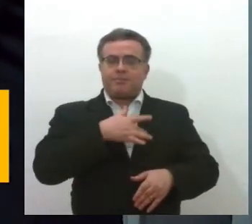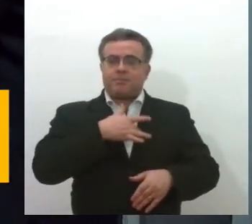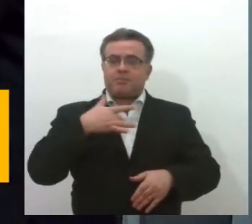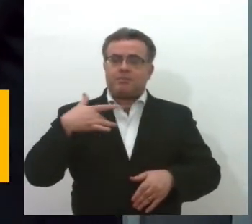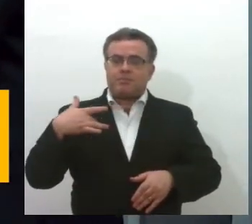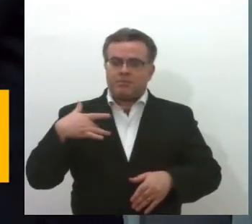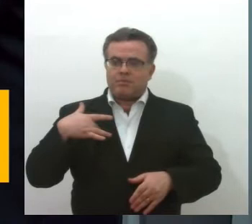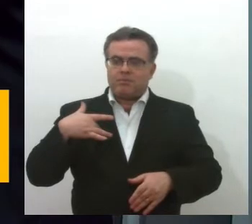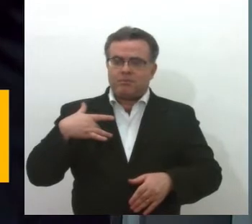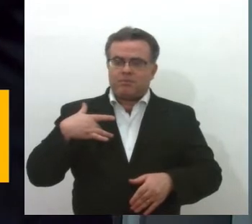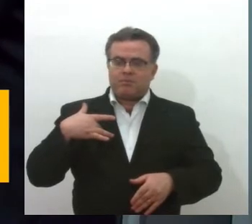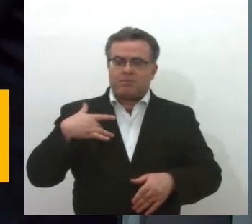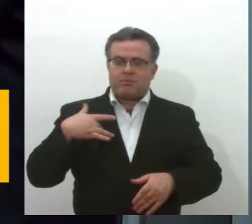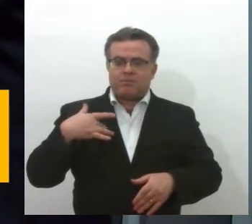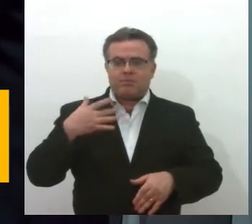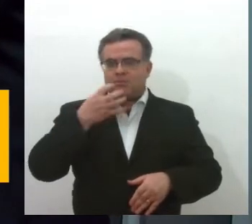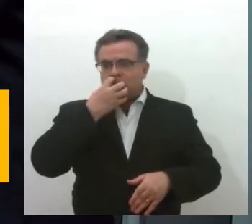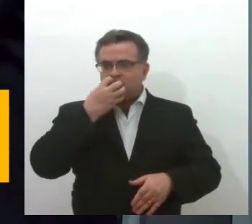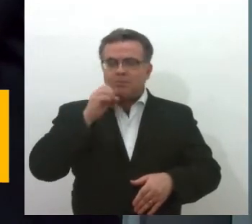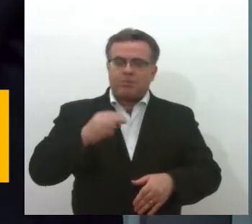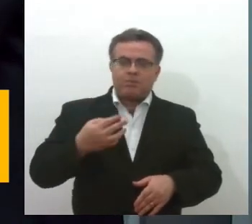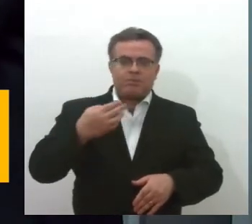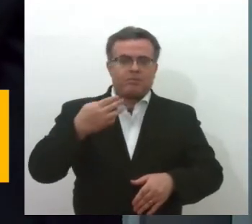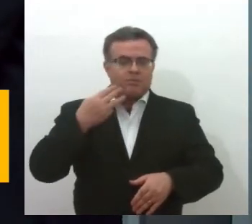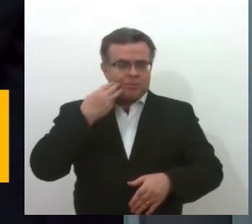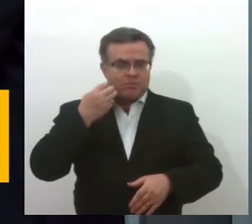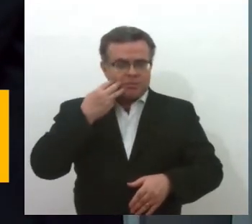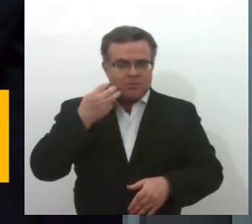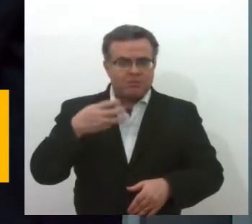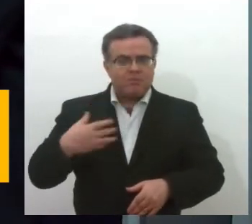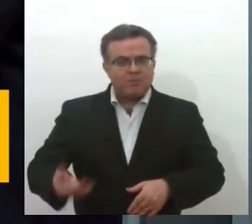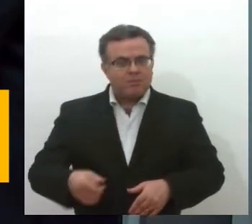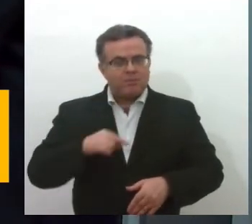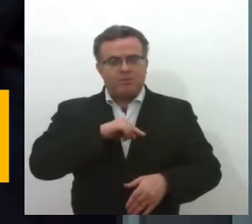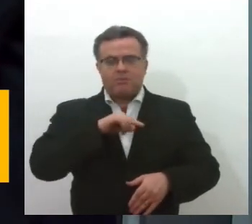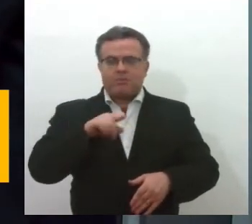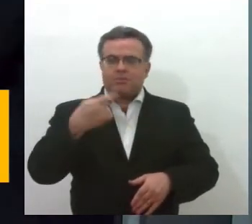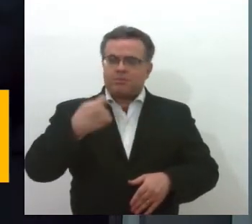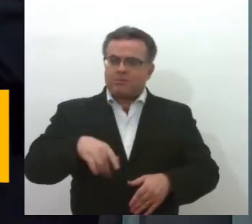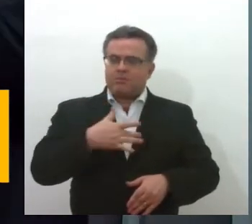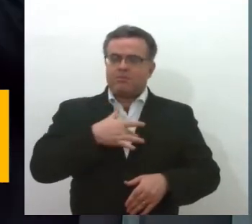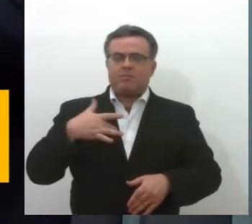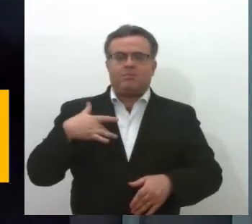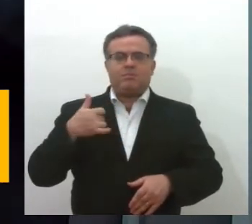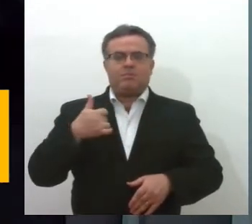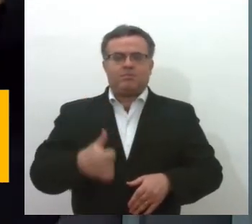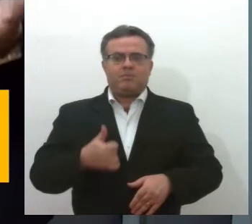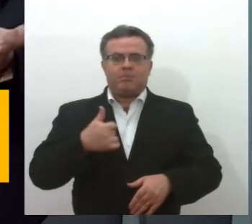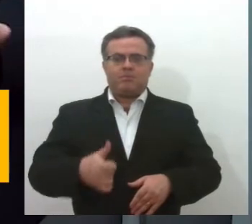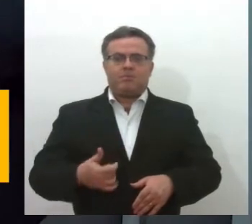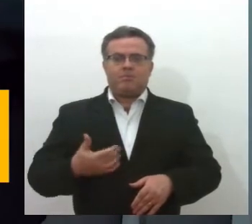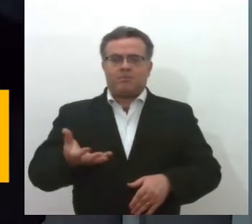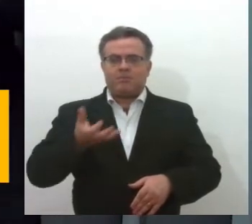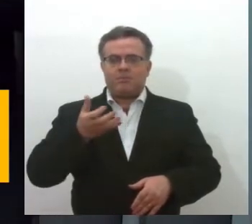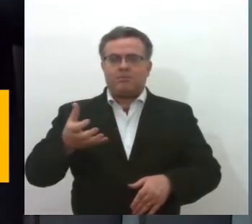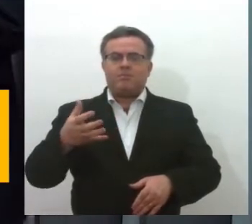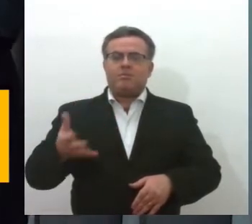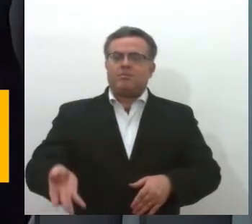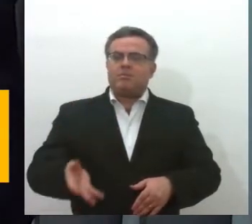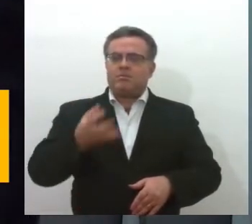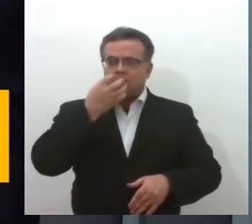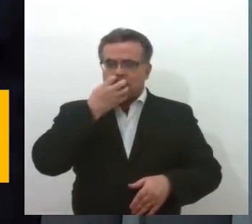humanos, devemos e temos o direito do nosso bem-estar, os animais também, né? Então, para quem deseja ter um animal, né? Para quem